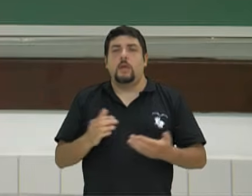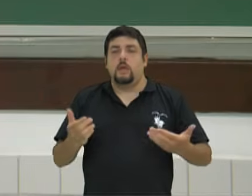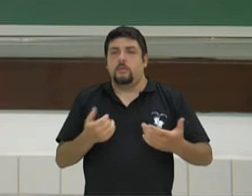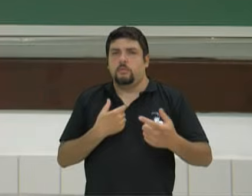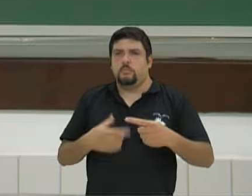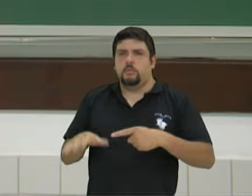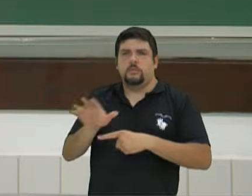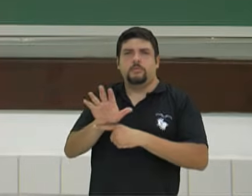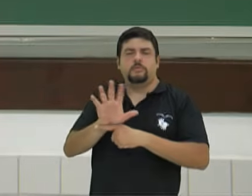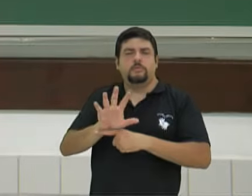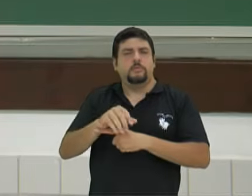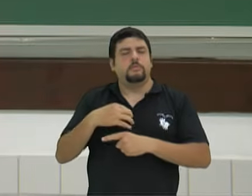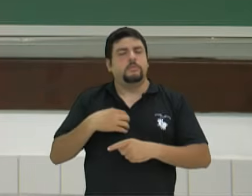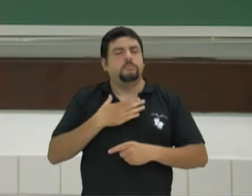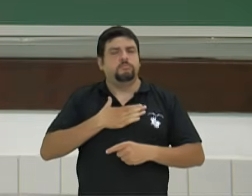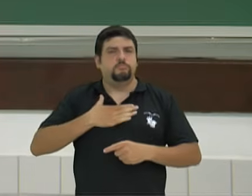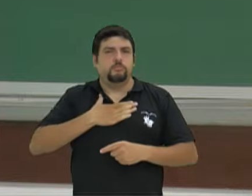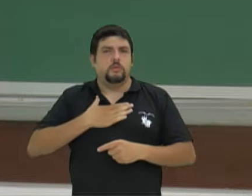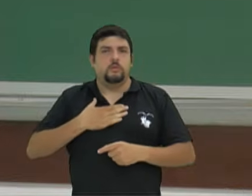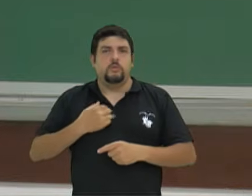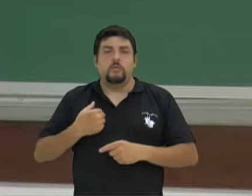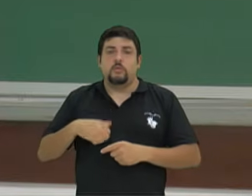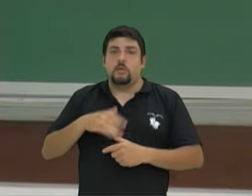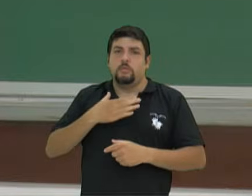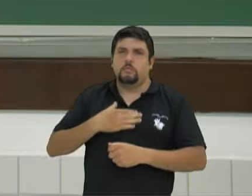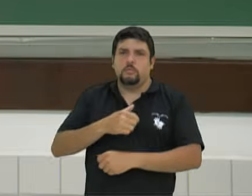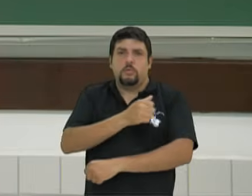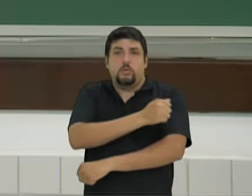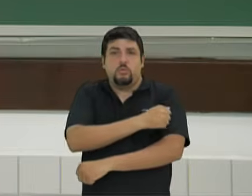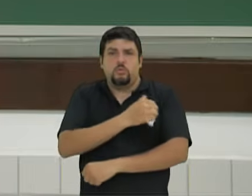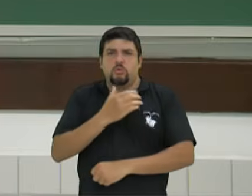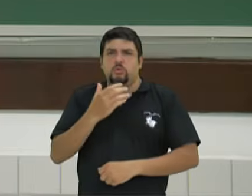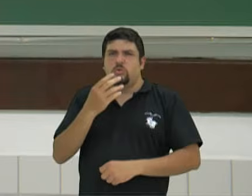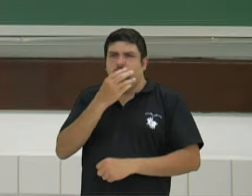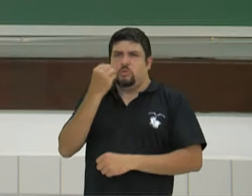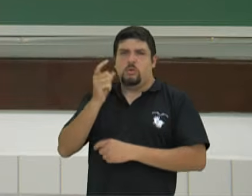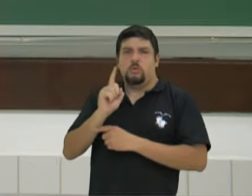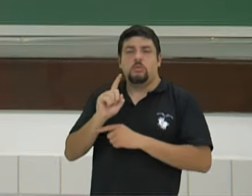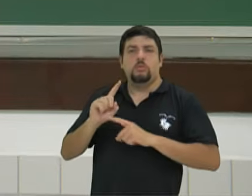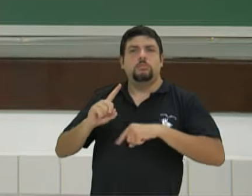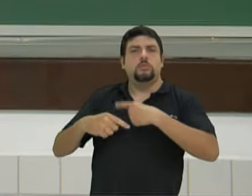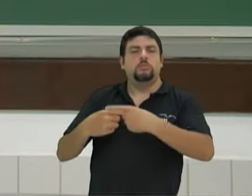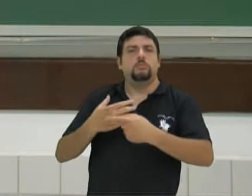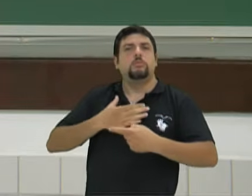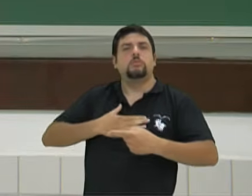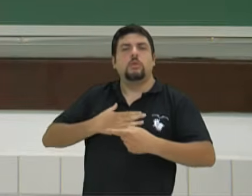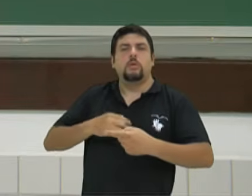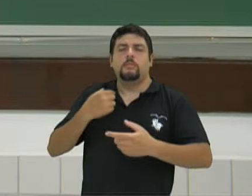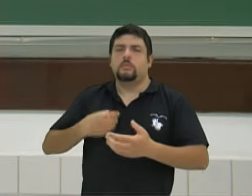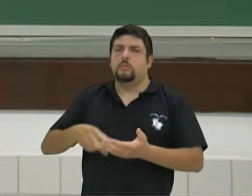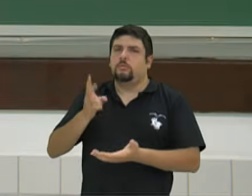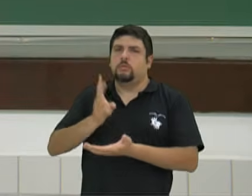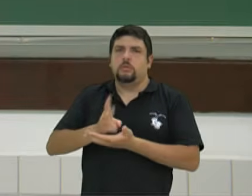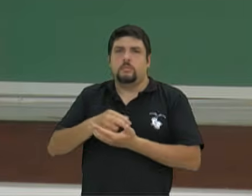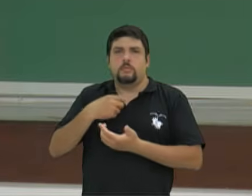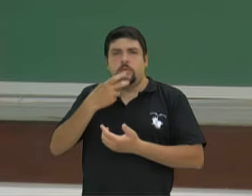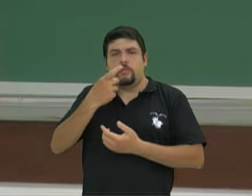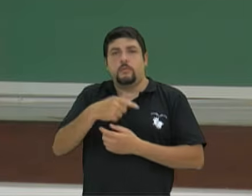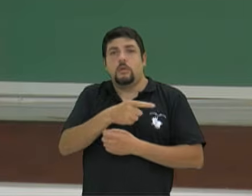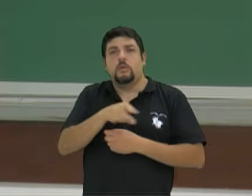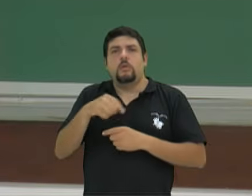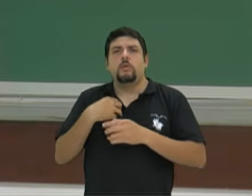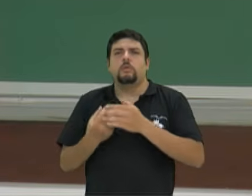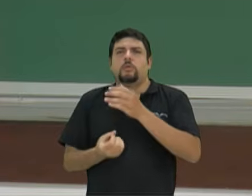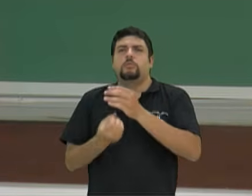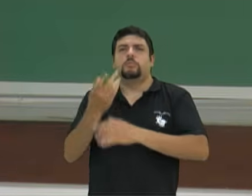cinema que eu sou apaixonado, meus alunos acabam não gostando e no final acabam amando, porque eu sempre faço eles criarem um